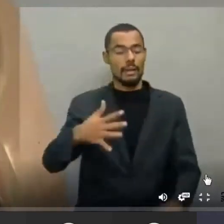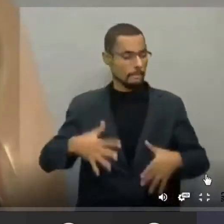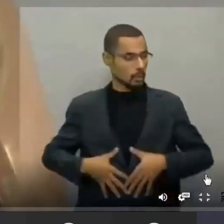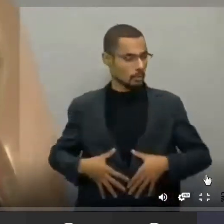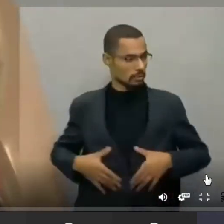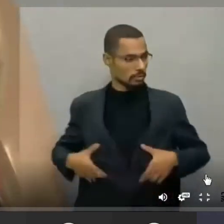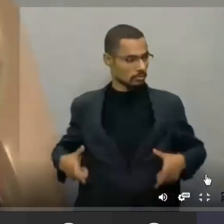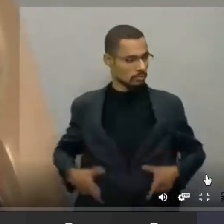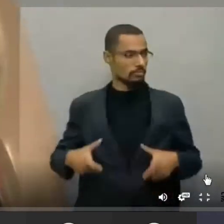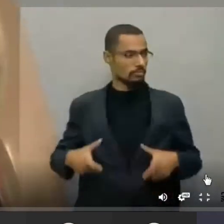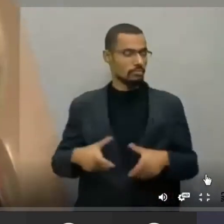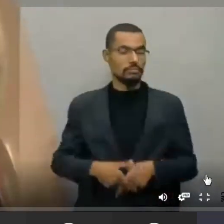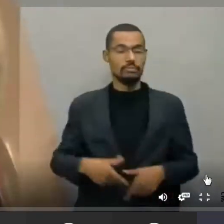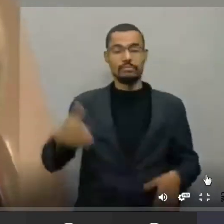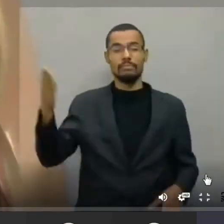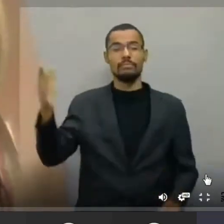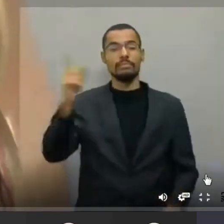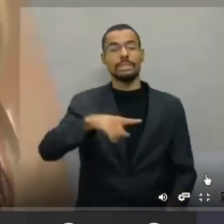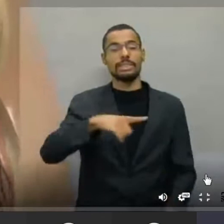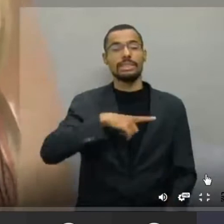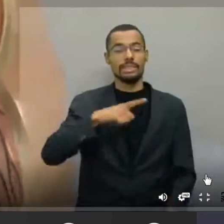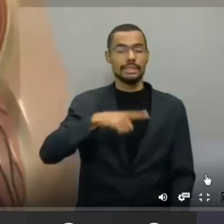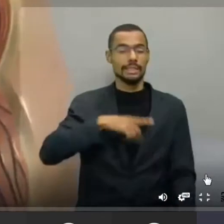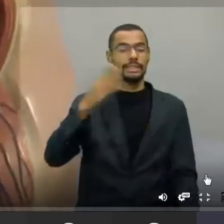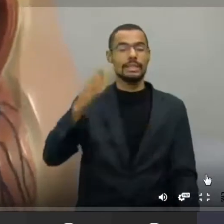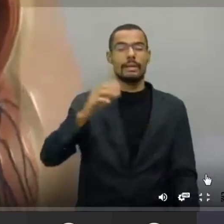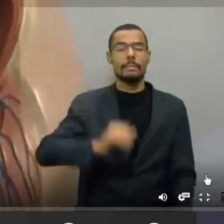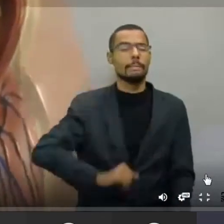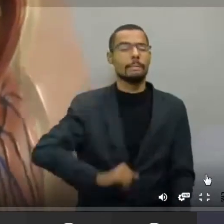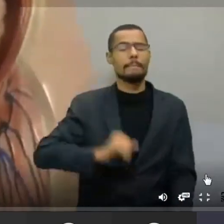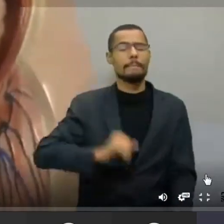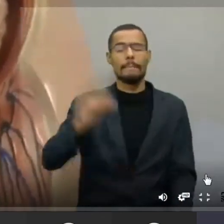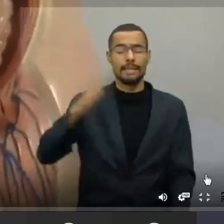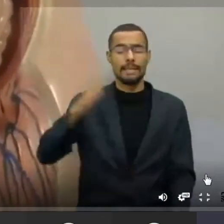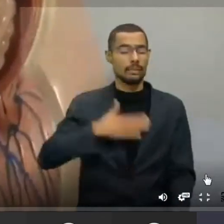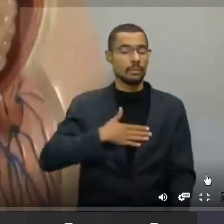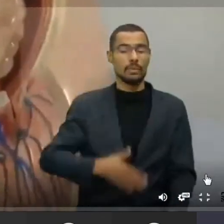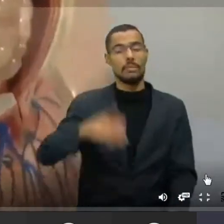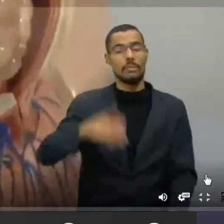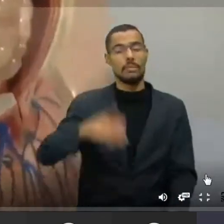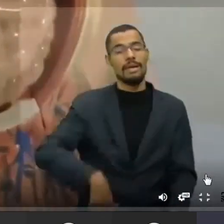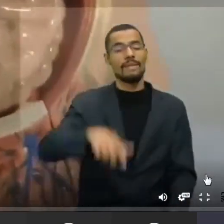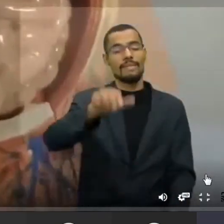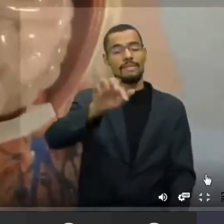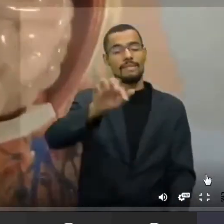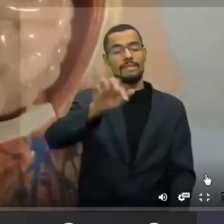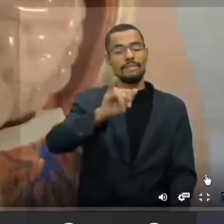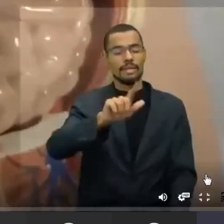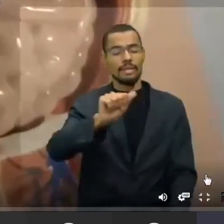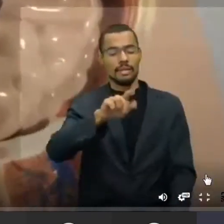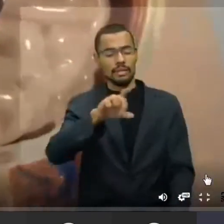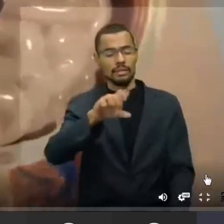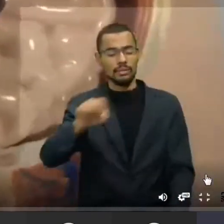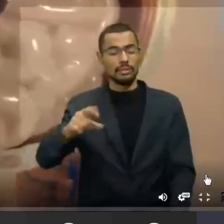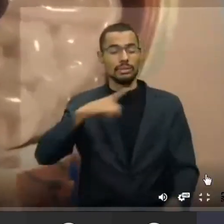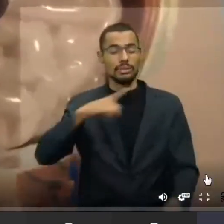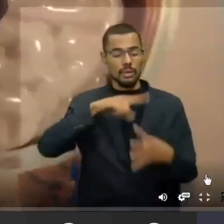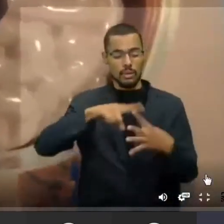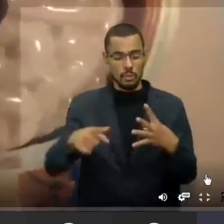abdominal. Então, eu tenho o fígado, que é a maior glândula, então, do corpo humano. Ele possui 4 lobos, o